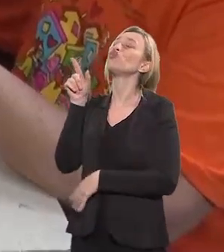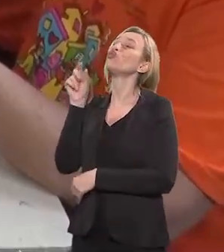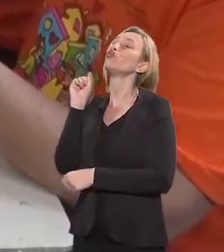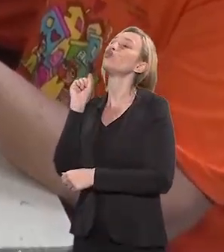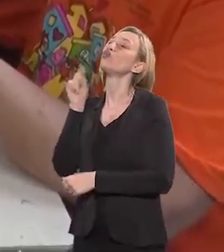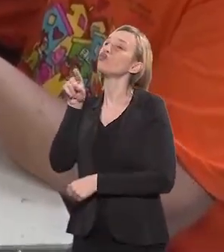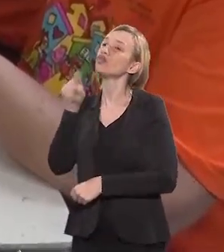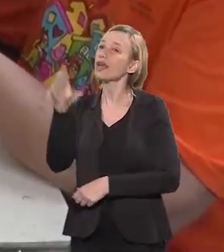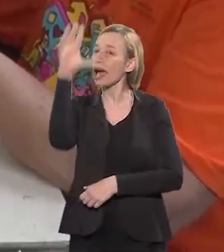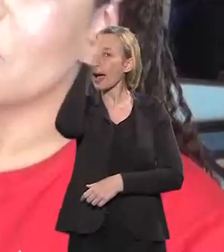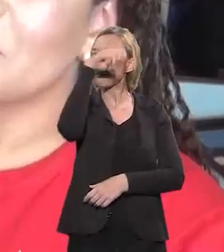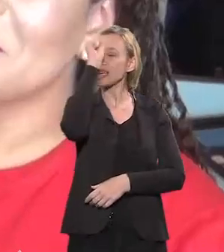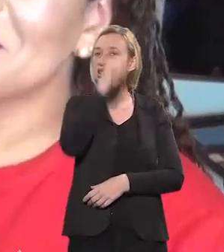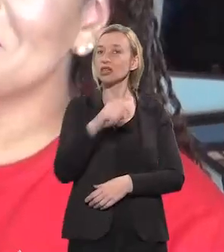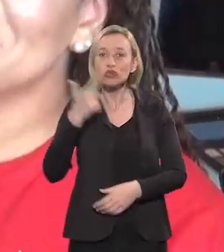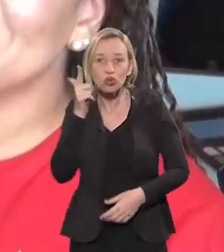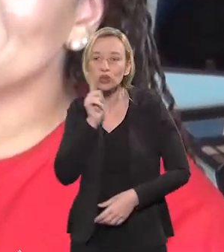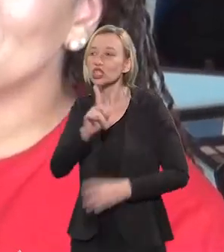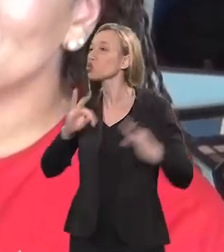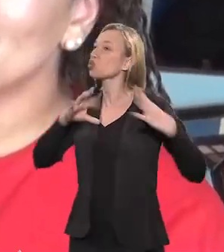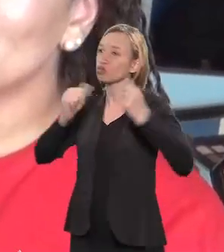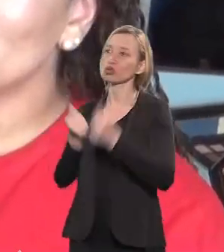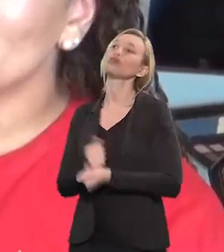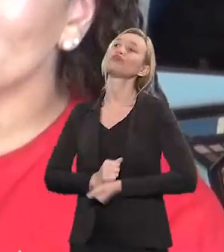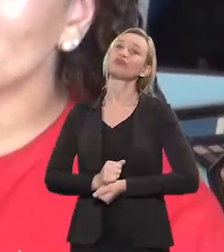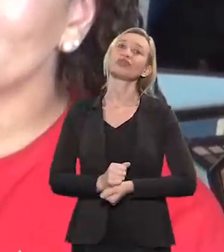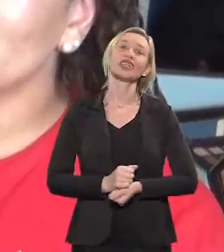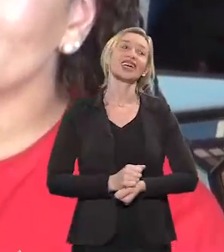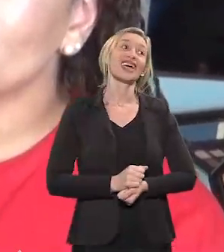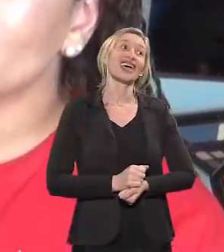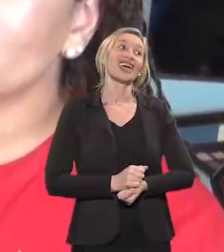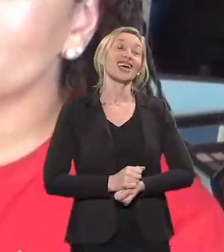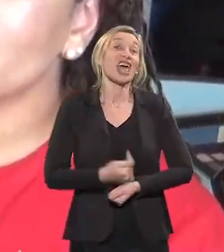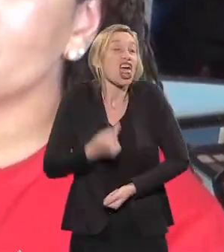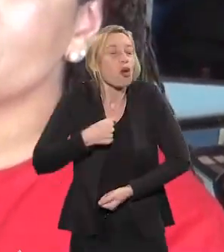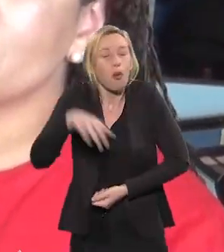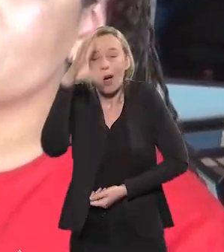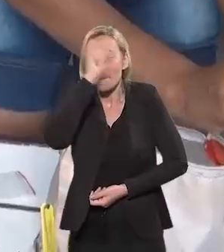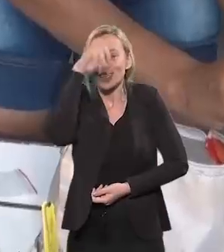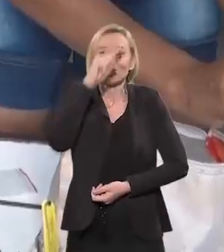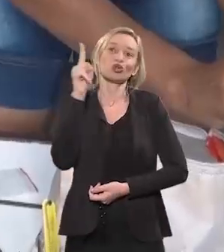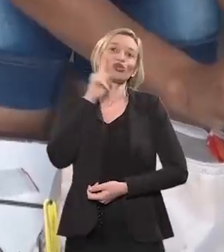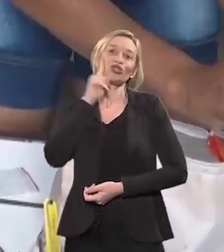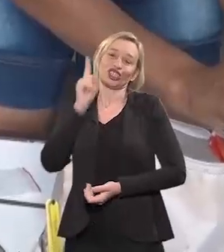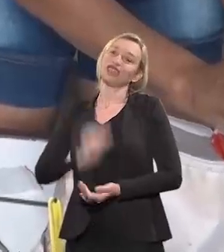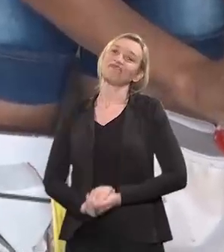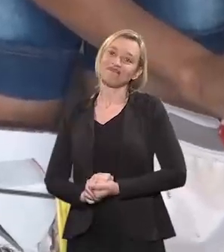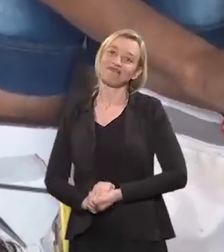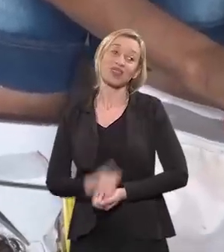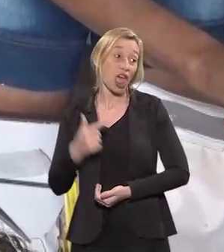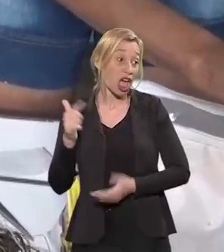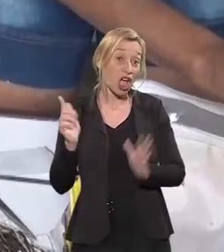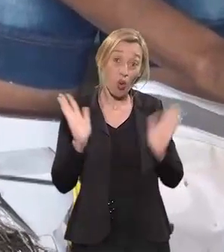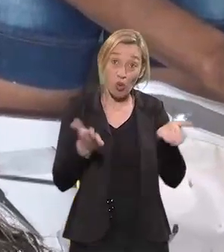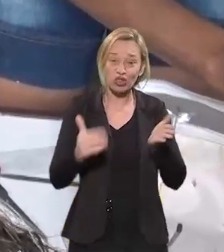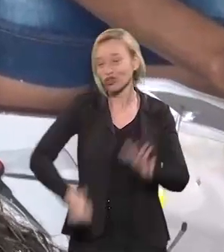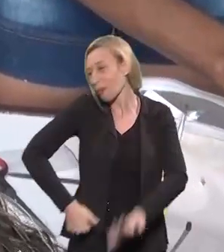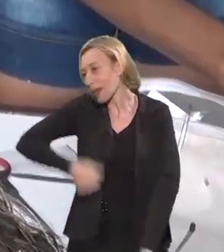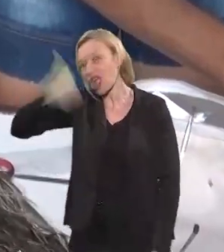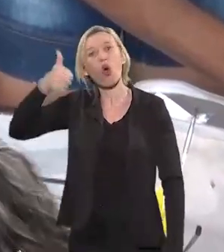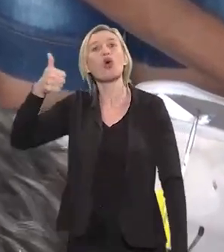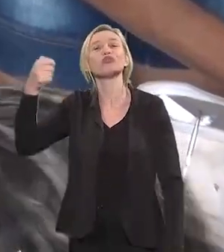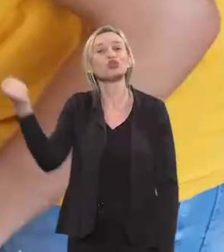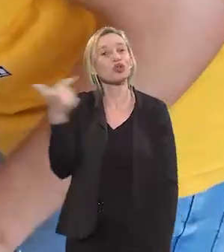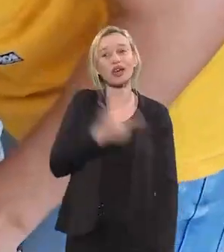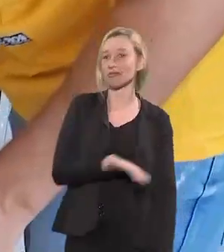você aprendeu e ganhou com isso tudo? Nossa, eu aprendo todo dia. Eu aprendo. Eu sou muito melhor hoje do que